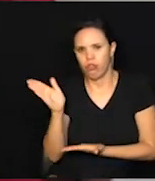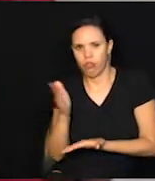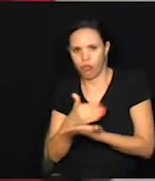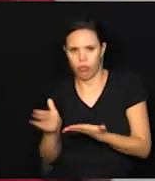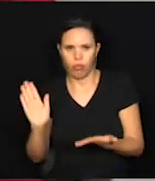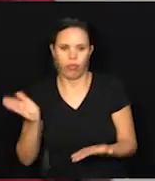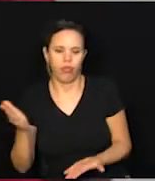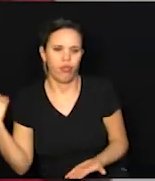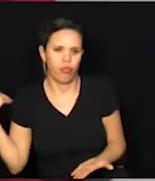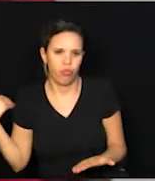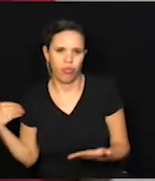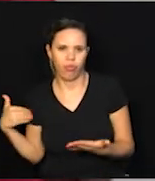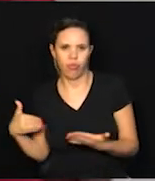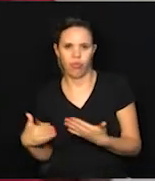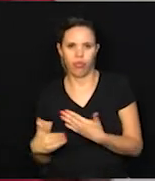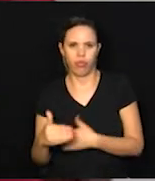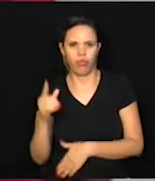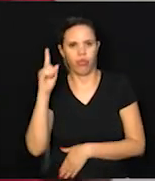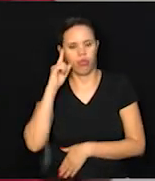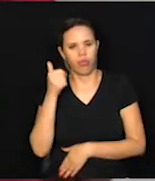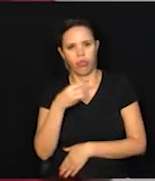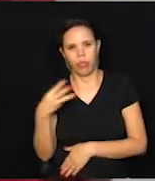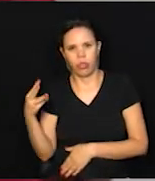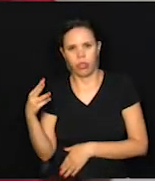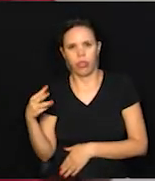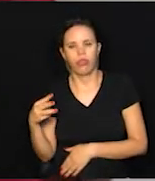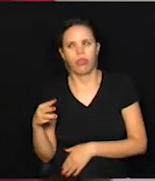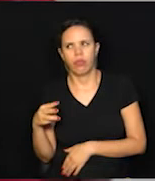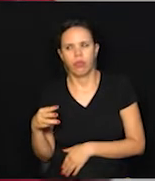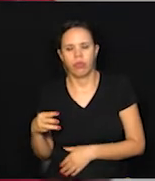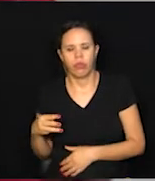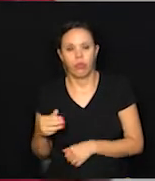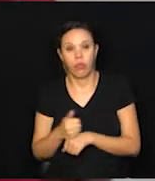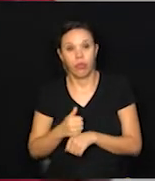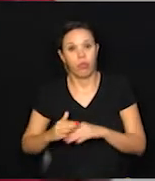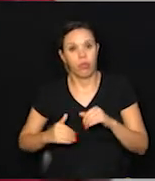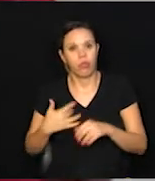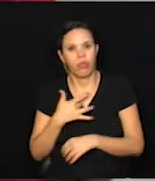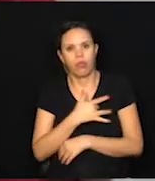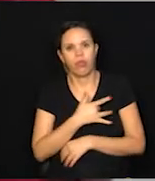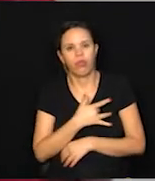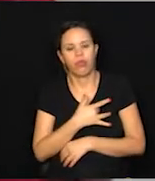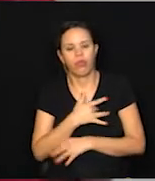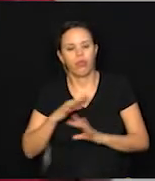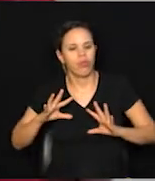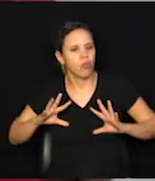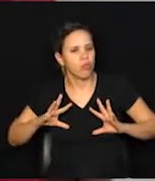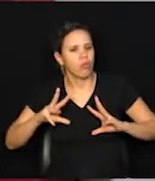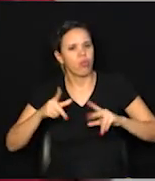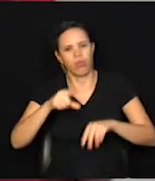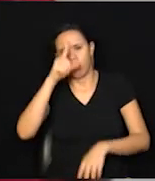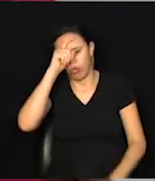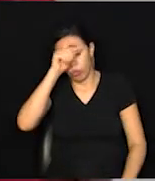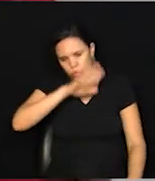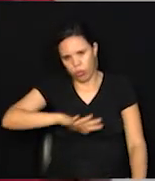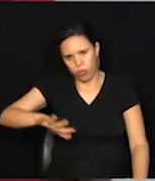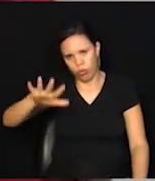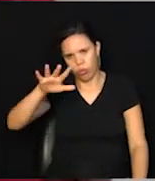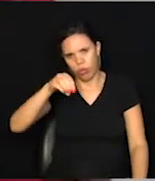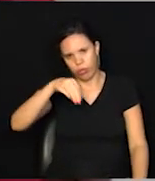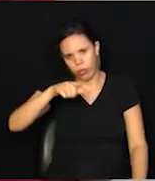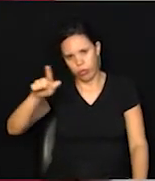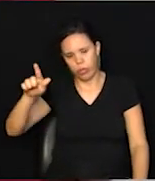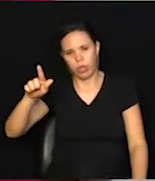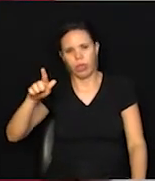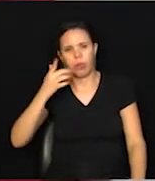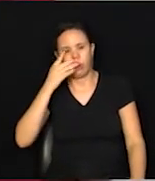começou. Desde dia 13, nós já estamos vacinando os profissionais de saúde de toda a rede hospitalar, a rede Mário Gatti, inclusive